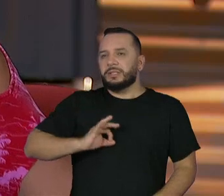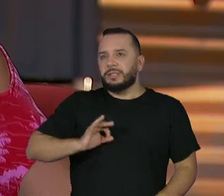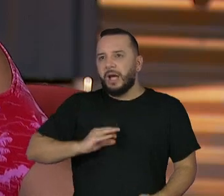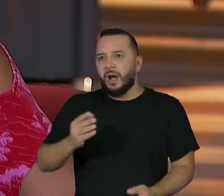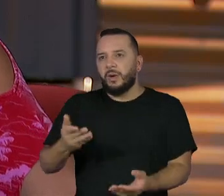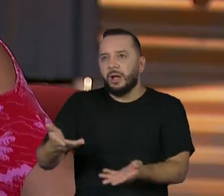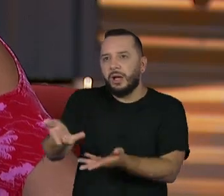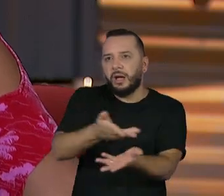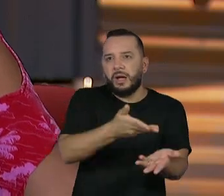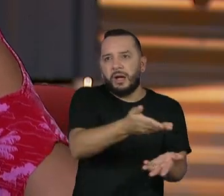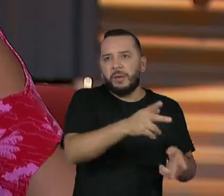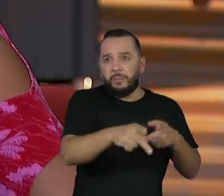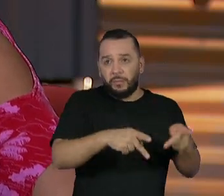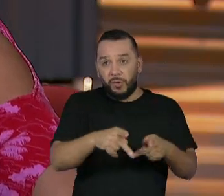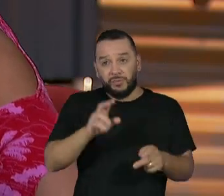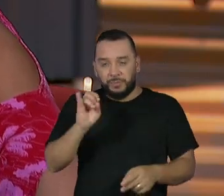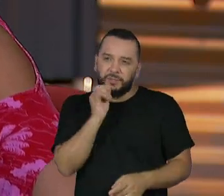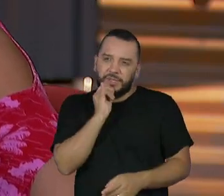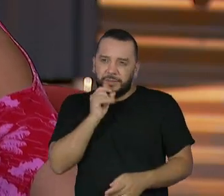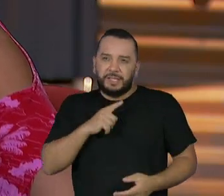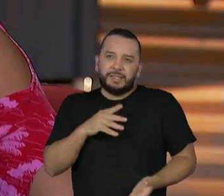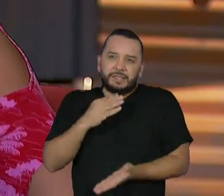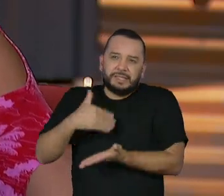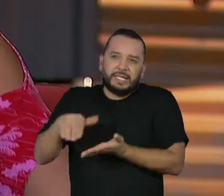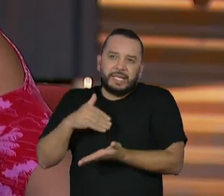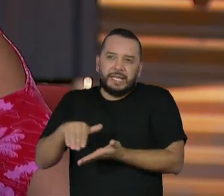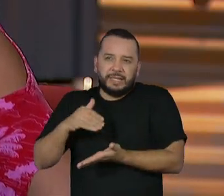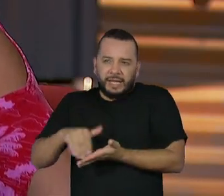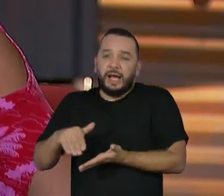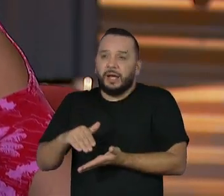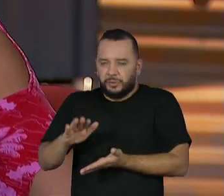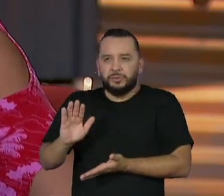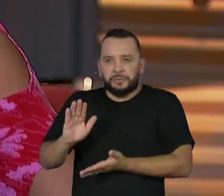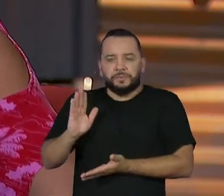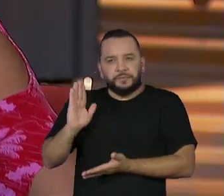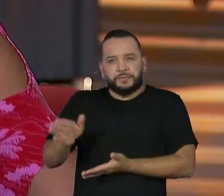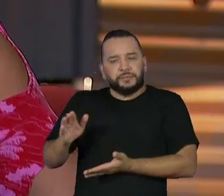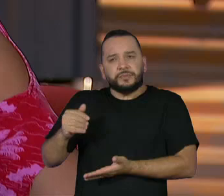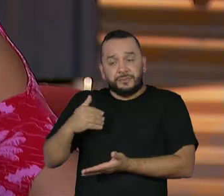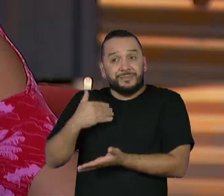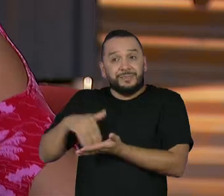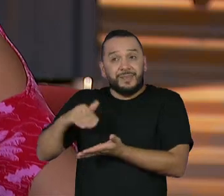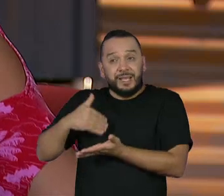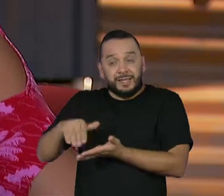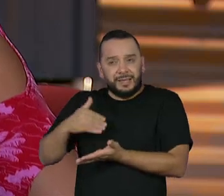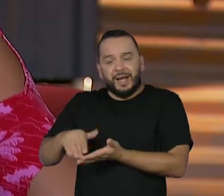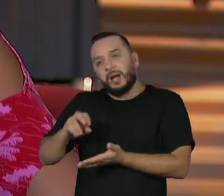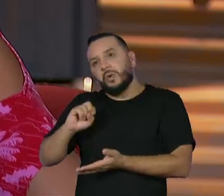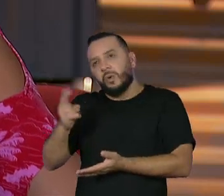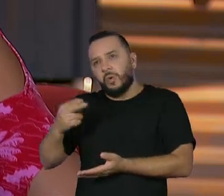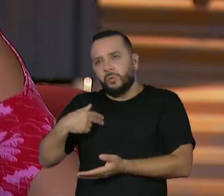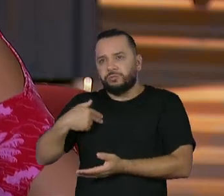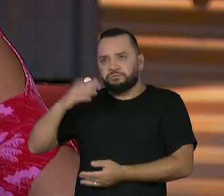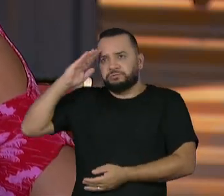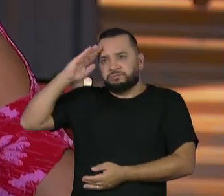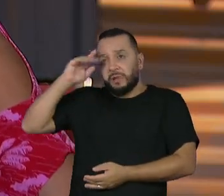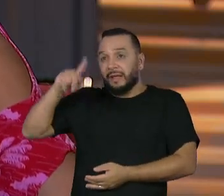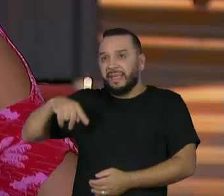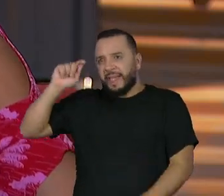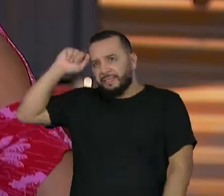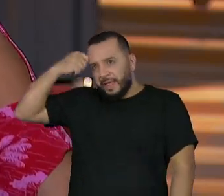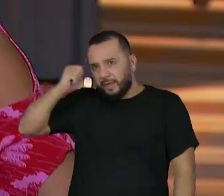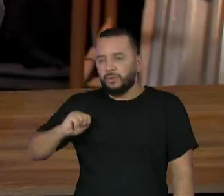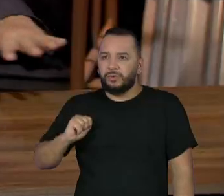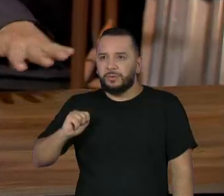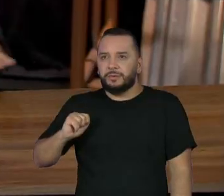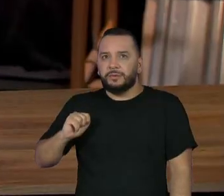de segurança, né, você tem um secretário, uma secretária adjunta, que são negros, né, e que tem essa linha de segurança antirracista, democrática, cidadã.